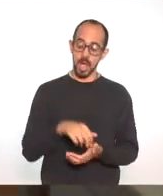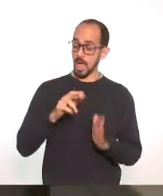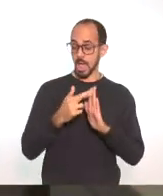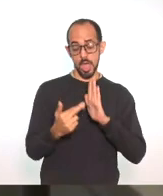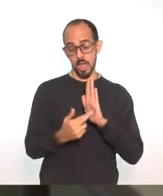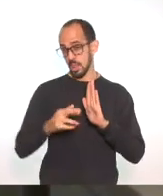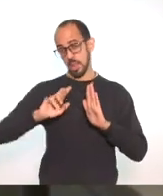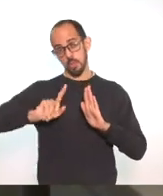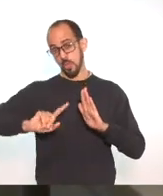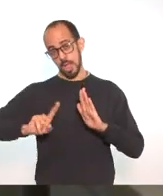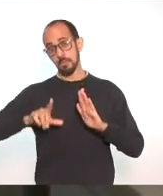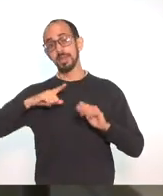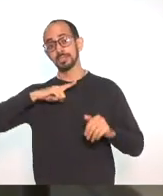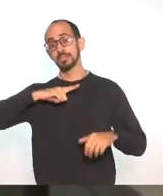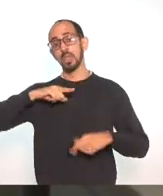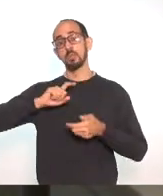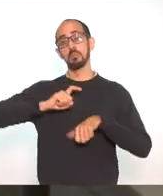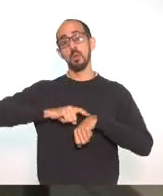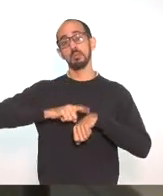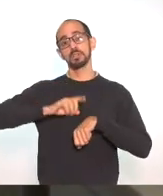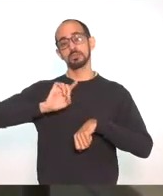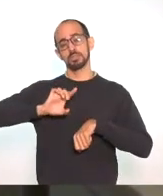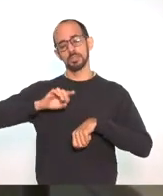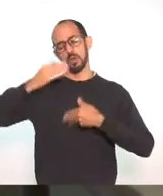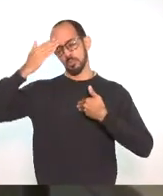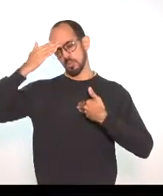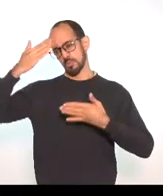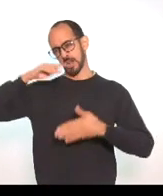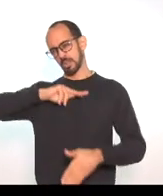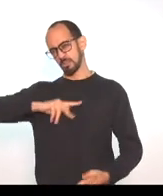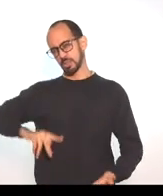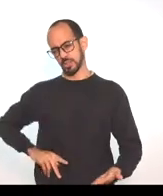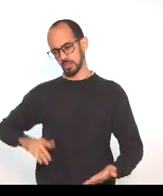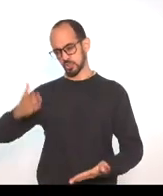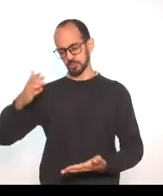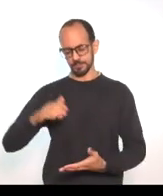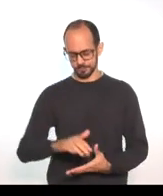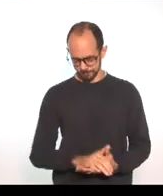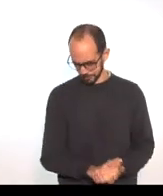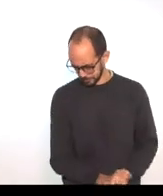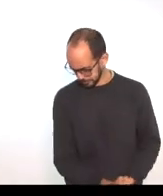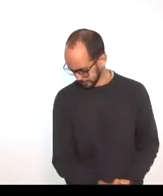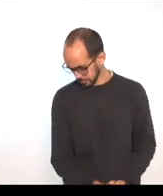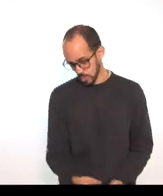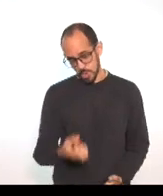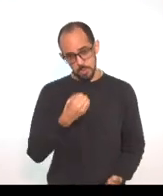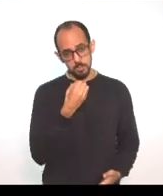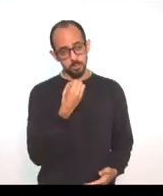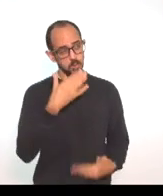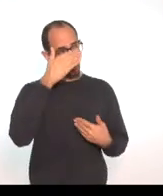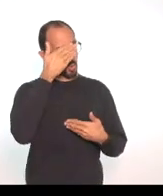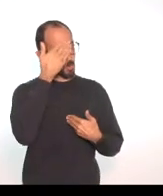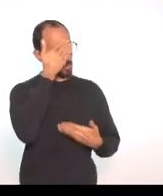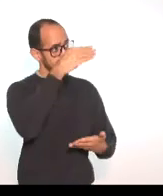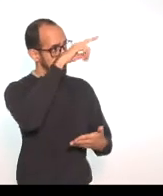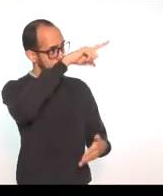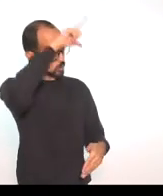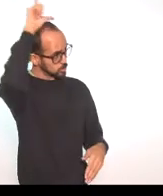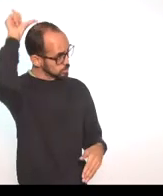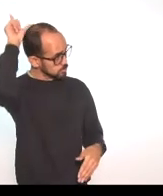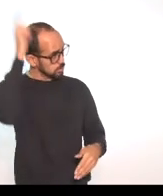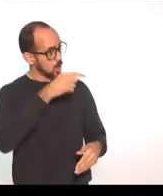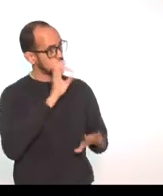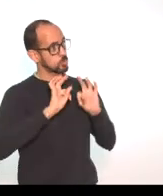mas a sessão pode ser obrigado senhor obrigado Deputado Luiz Paulo por suas considerações